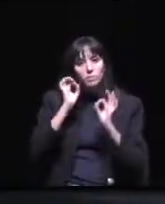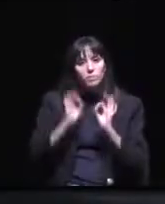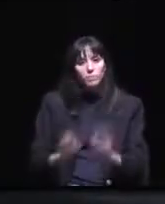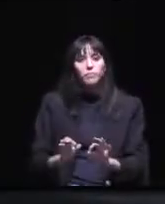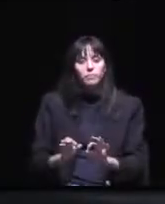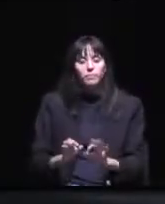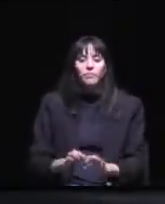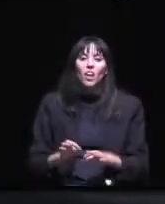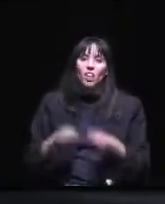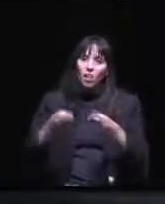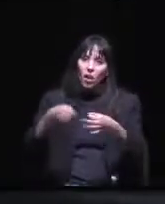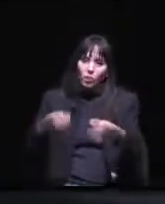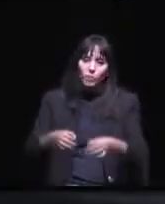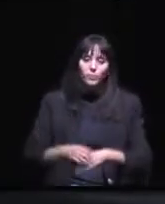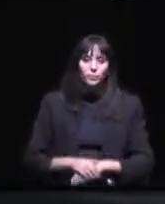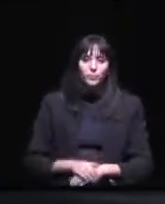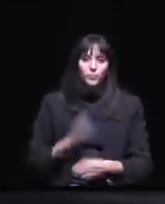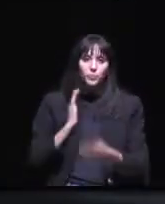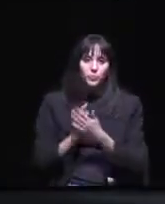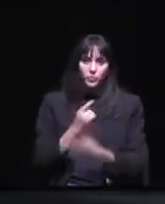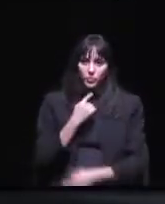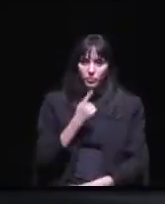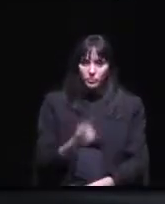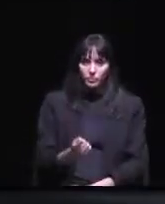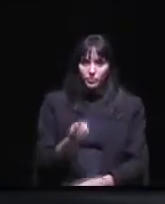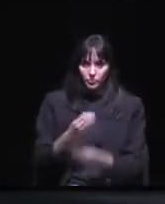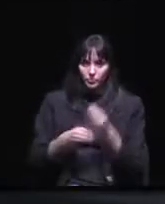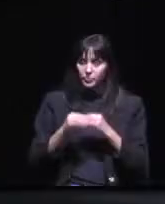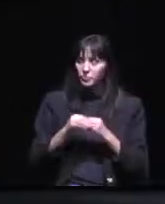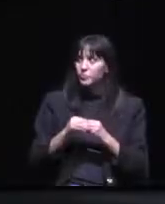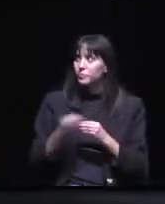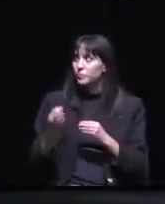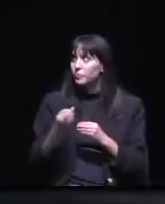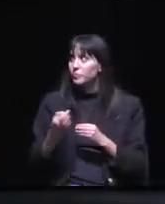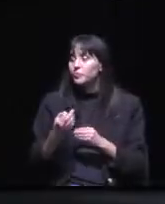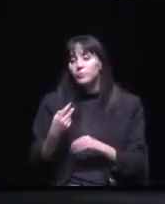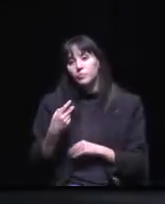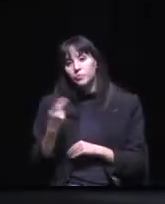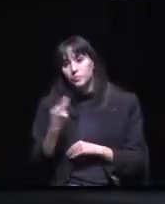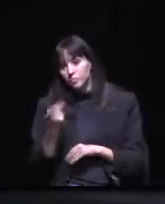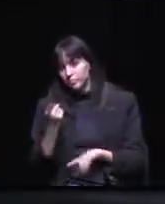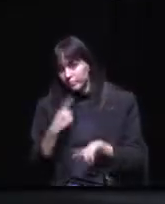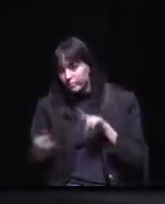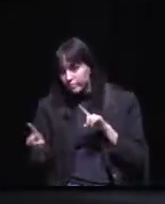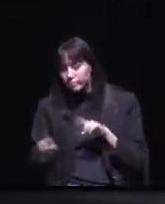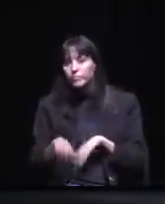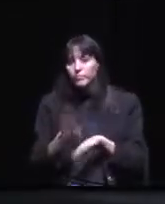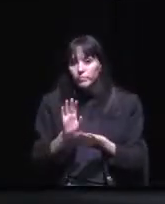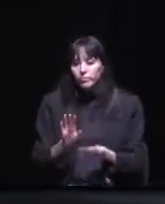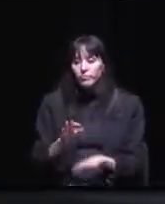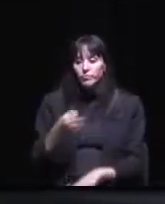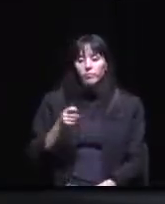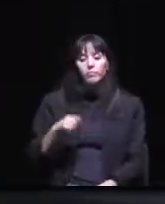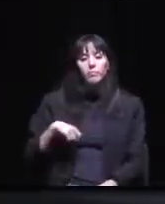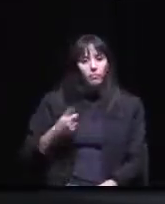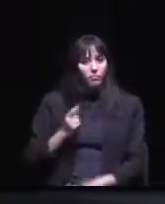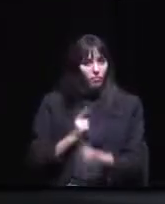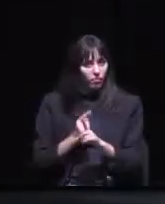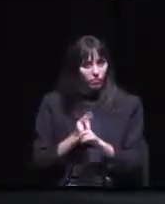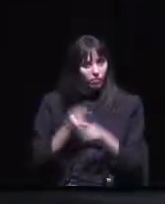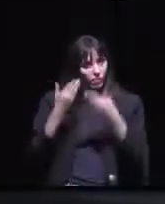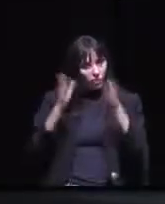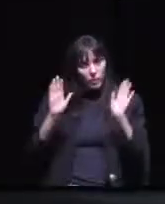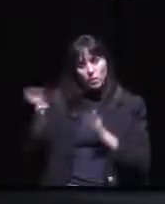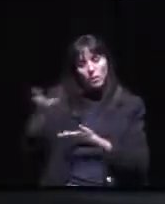decisivas. Uma nota final para reforçar que, mesmo com as diferenças que nos separam, os verdes mantêm abertura para o